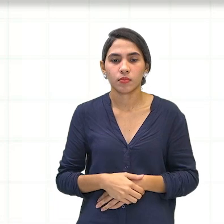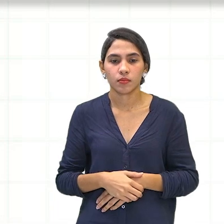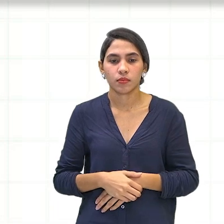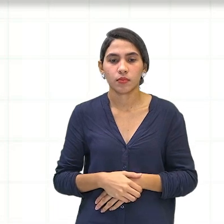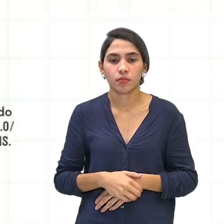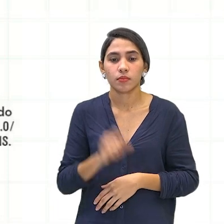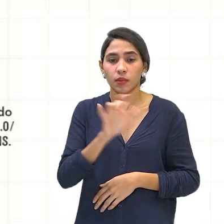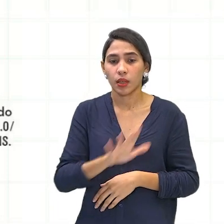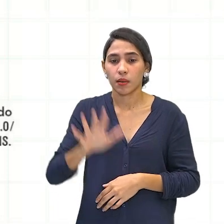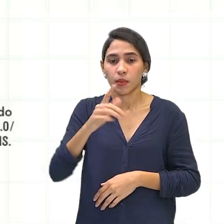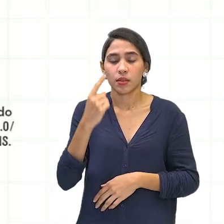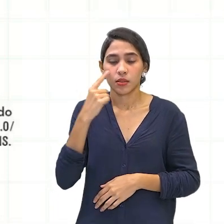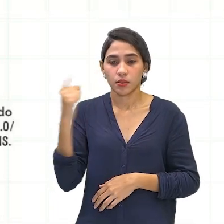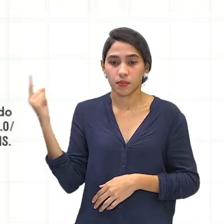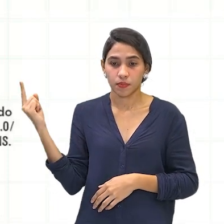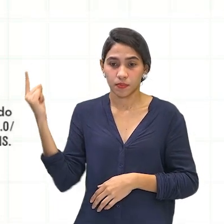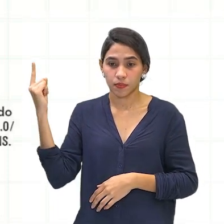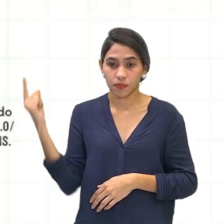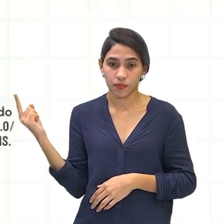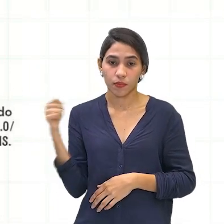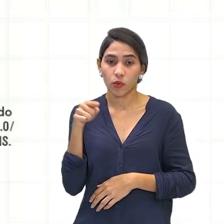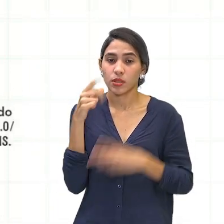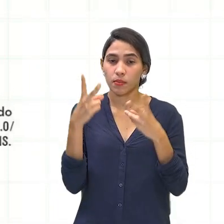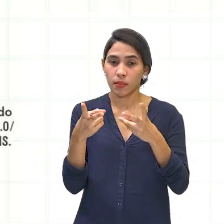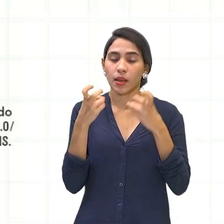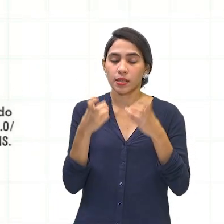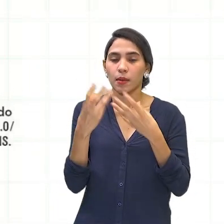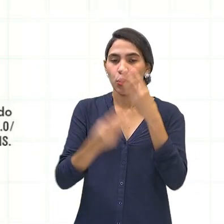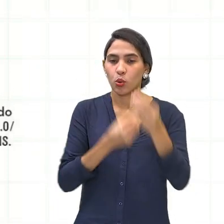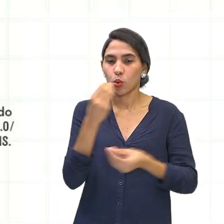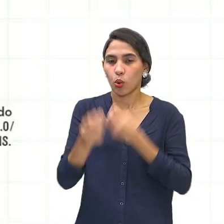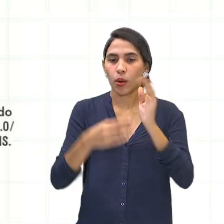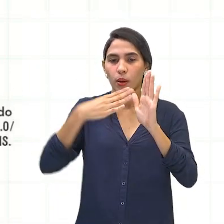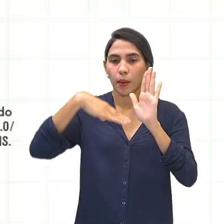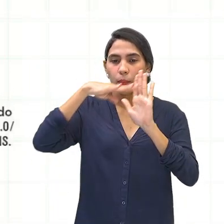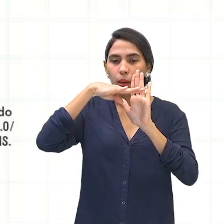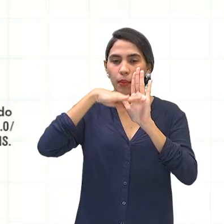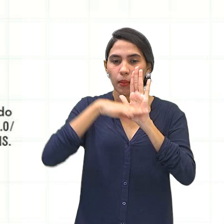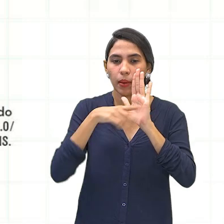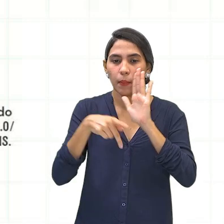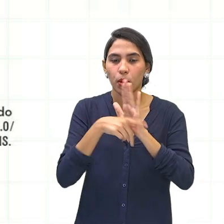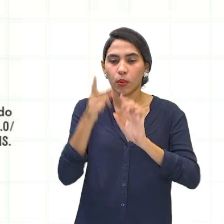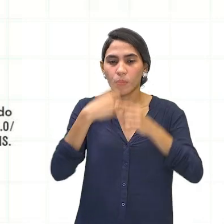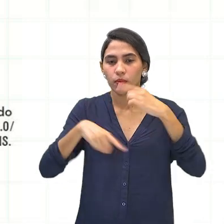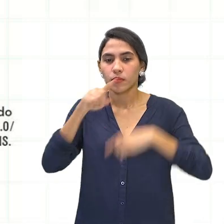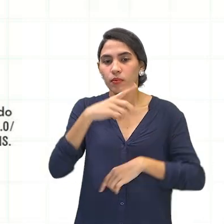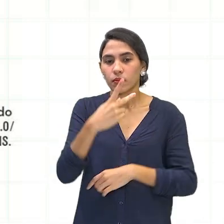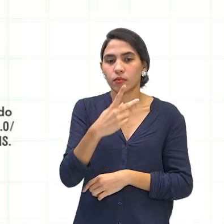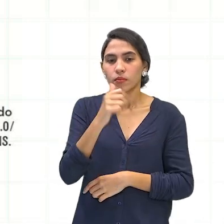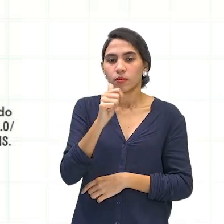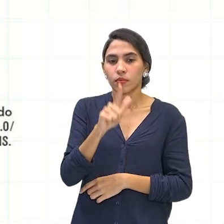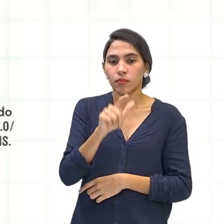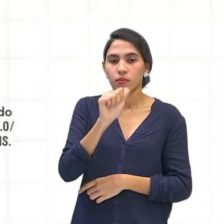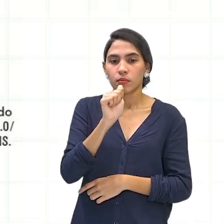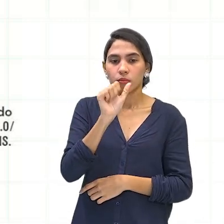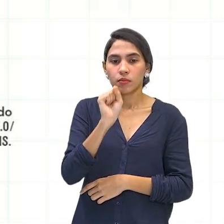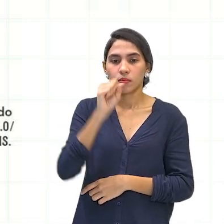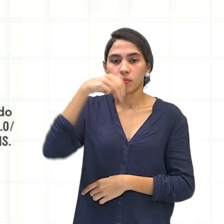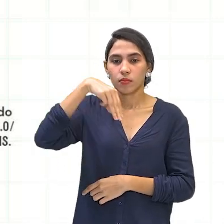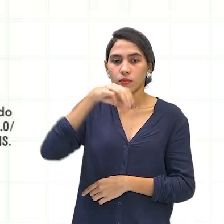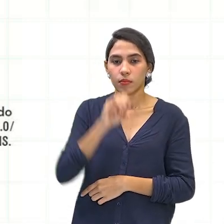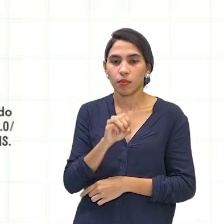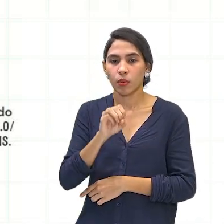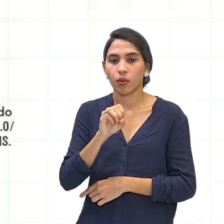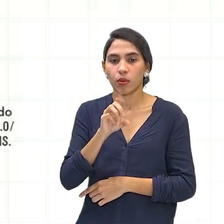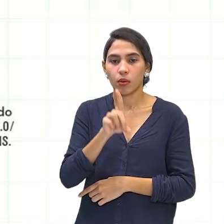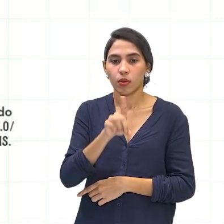seguir, você visualiza ali um pouco do ciclo de vida do Plasmodium. E aí a gente visualizou que esse ciclo ele